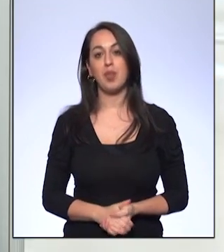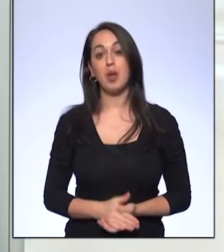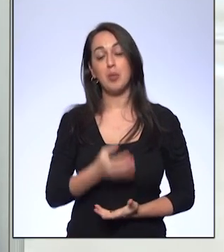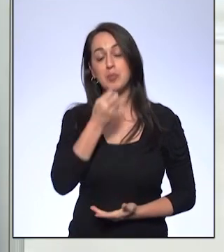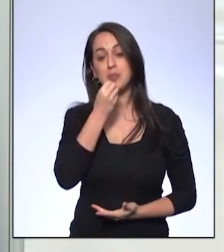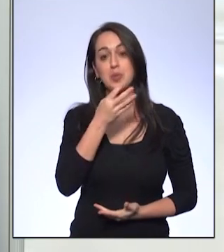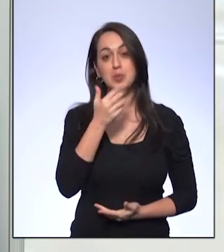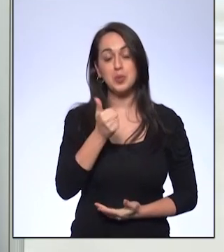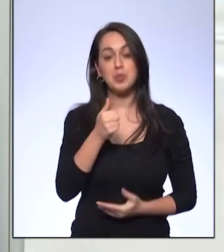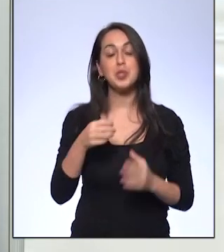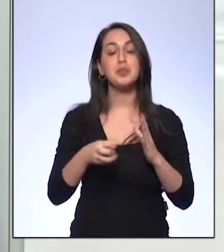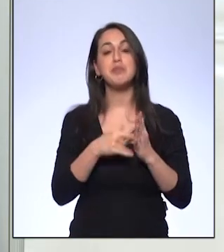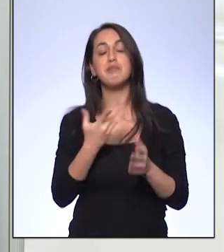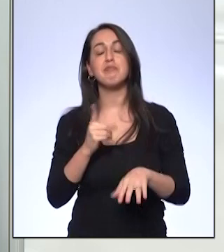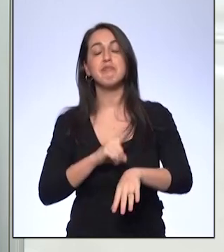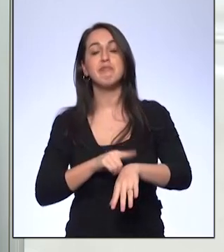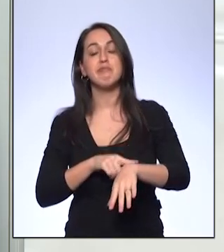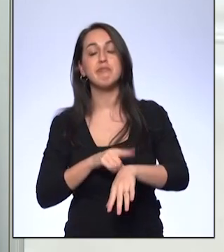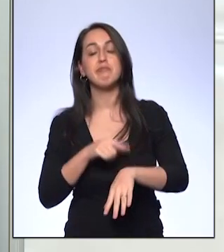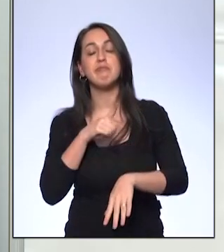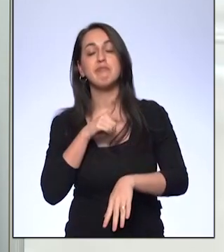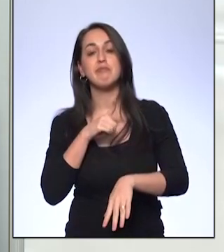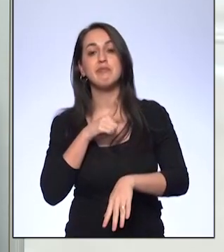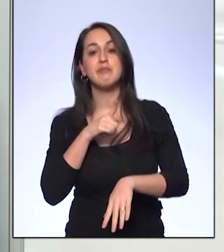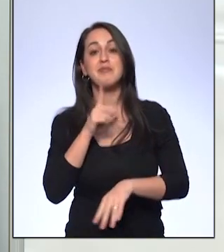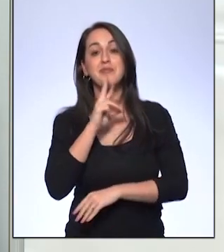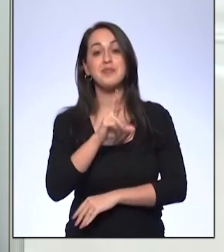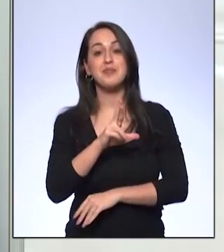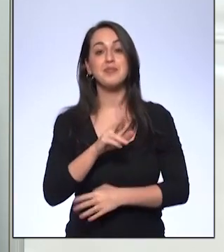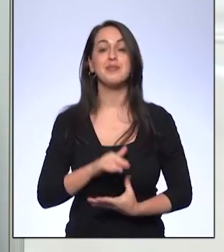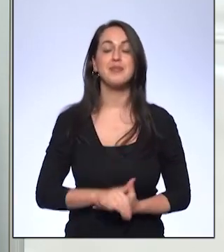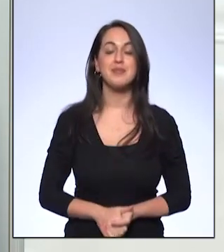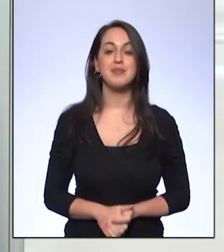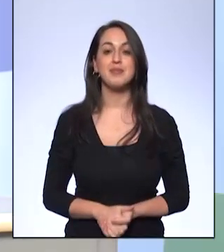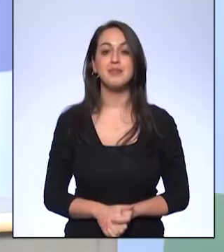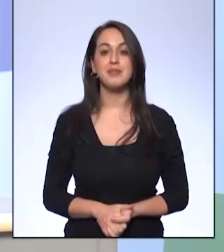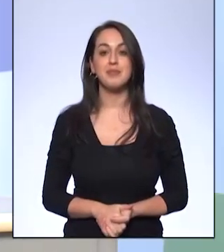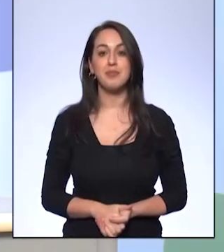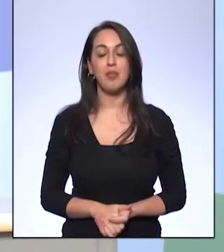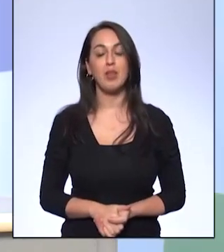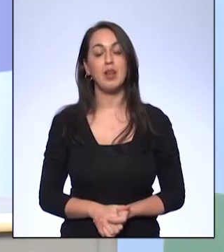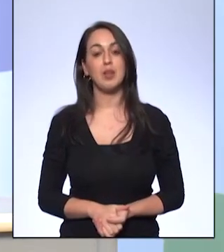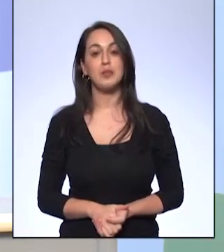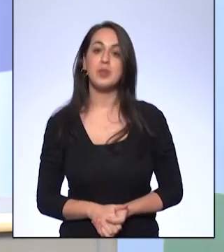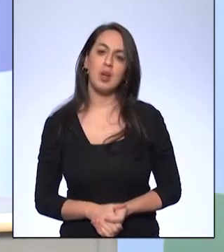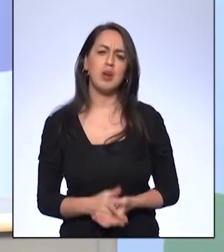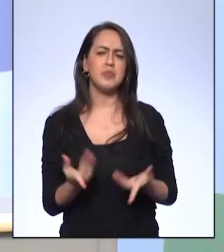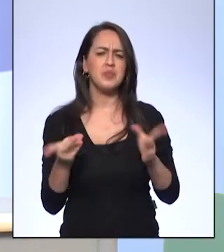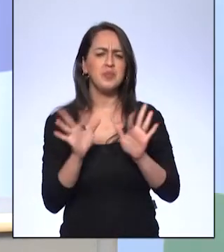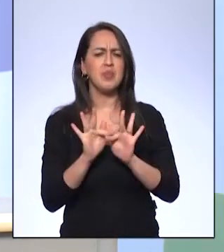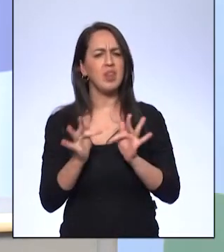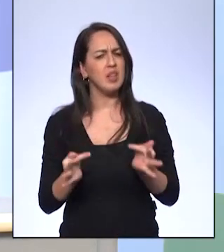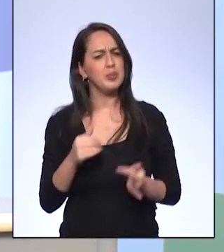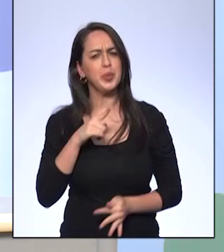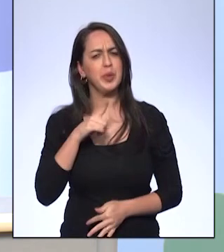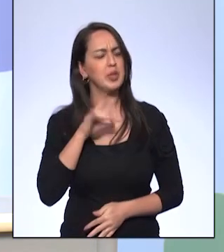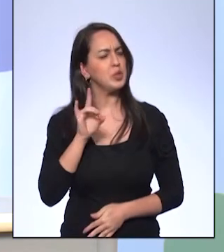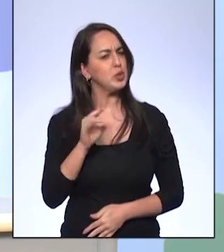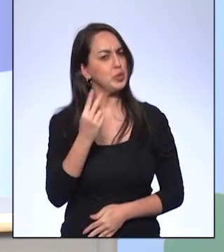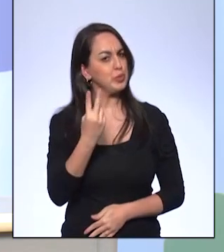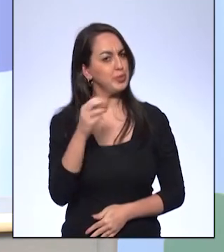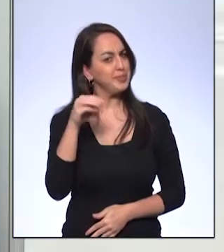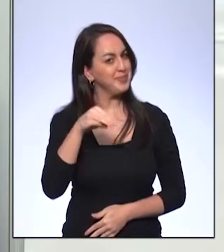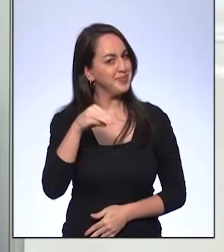Roberta, quanto tempo os nossos alunos terão para responder essas 3 letrinhas? Olha, como é bem simples, eles vão ter só 2